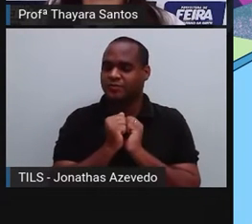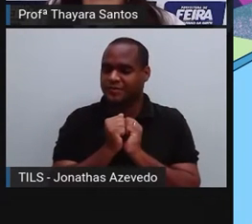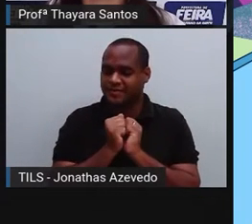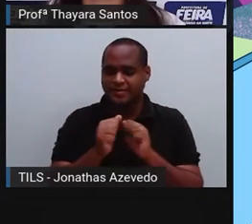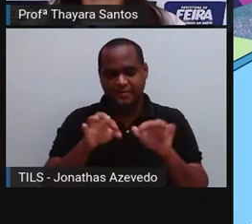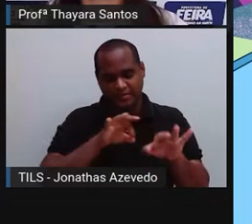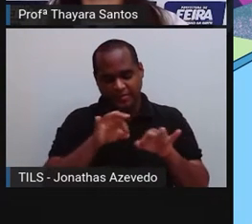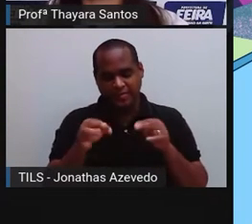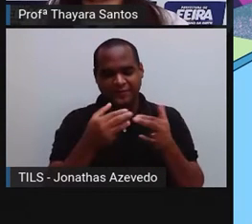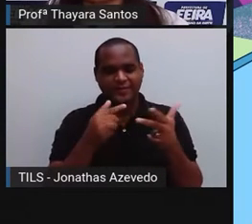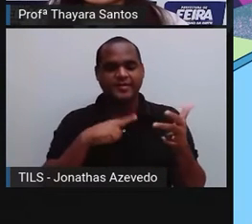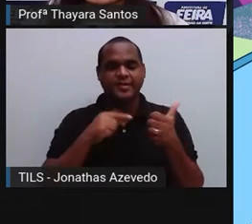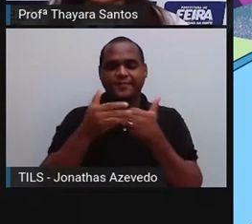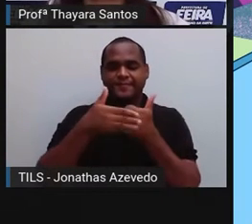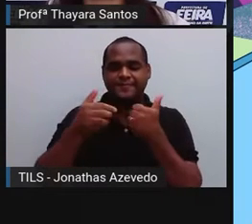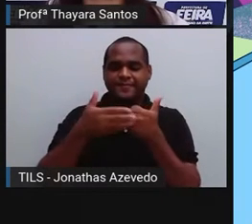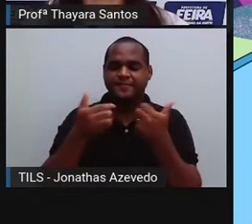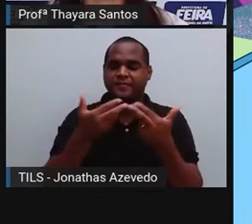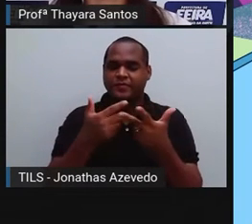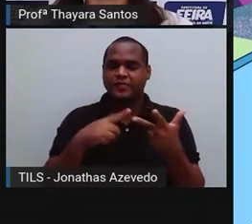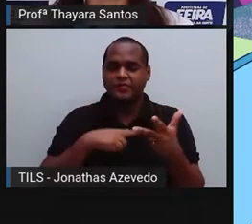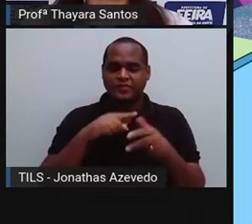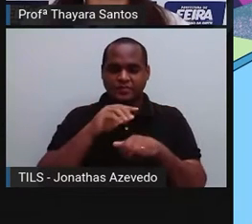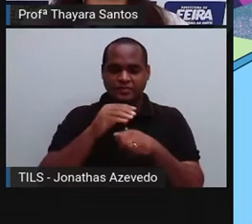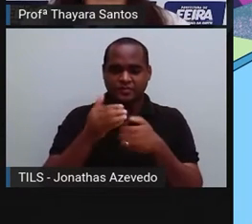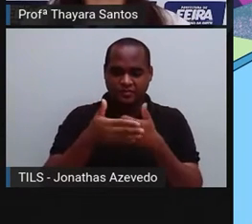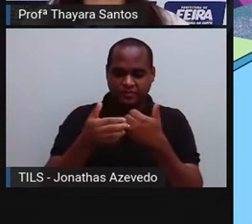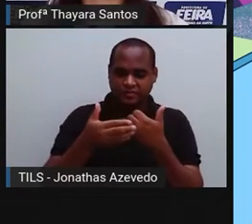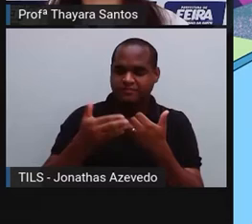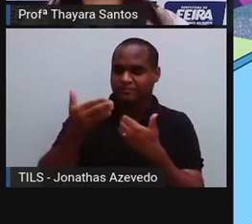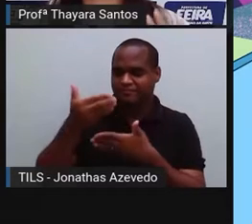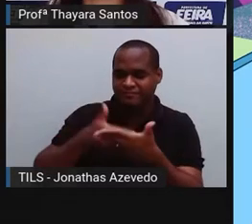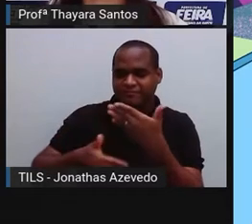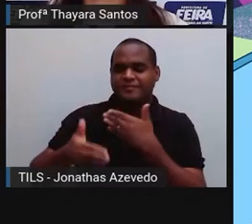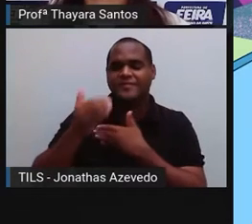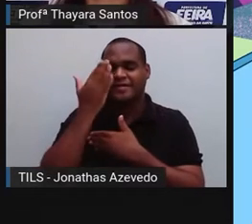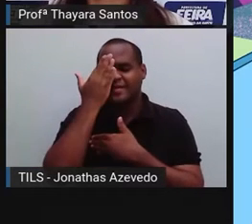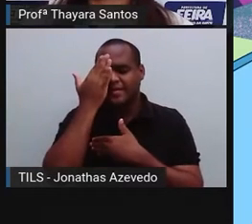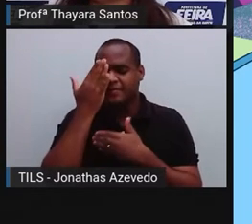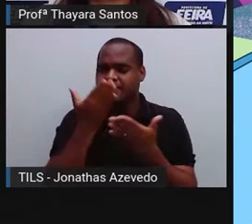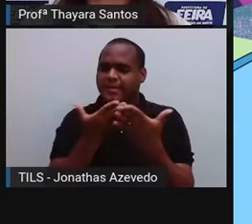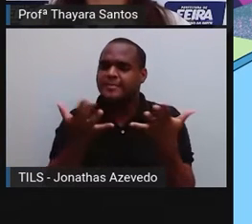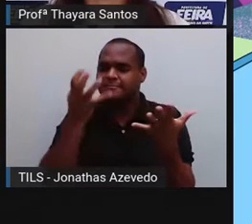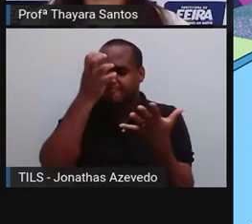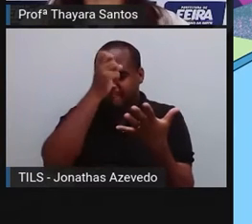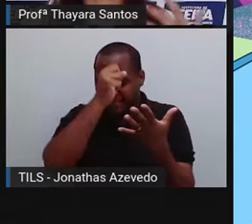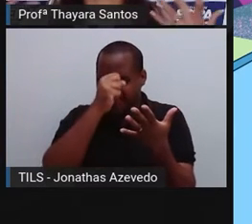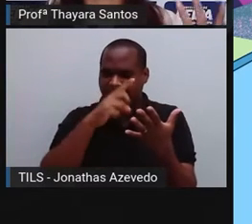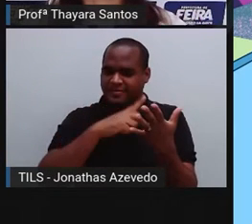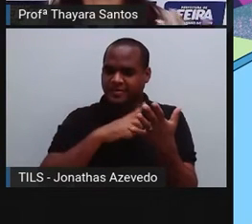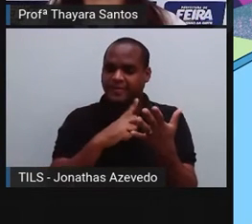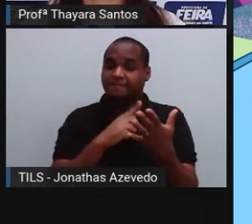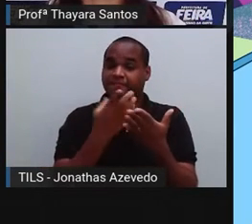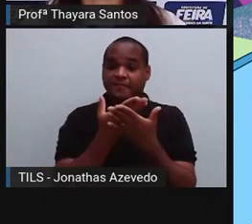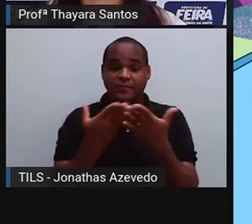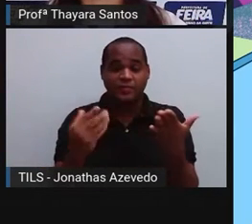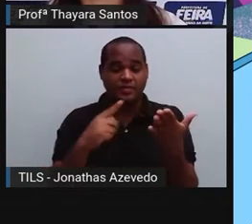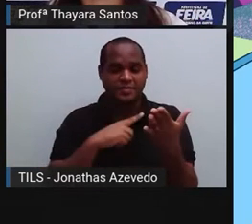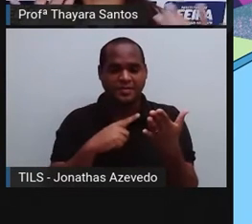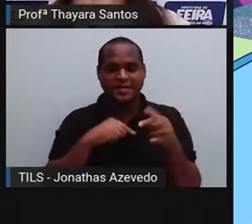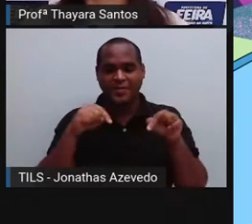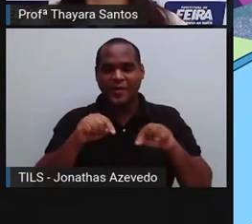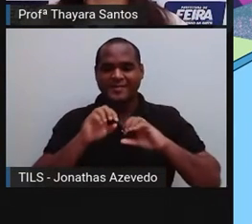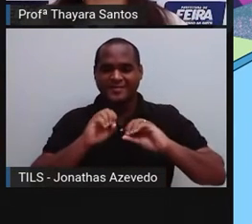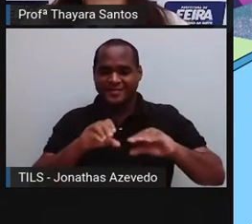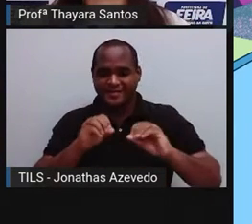sendo preparado com muito carinho para vocês. Então, ter esse retorno, saber que vocês estão aí do outro lado, estão aprendendo, que isso que vocês veem aqui nas aulas